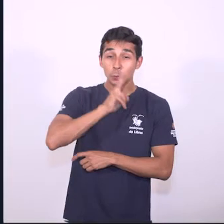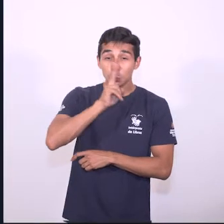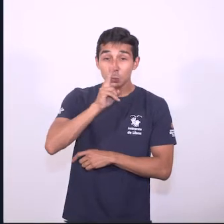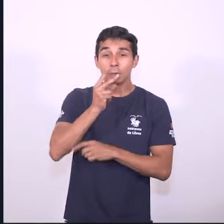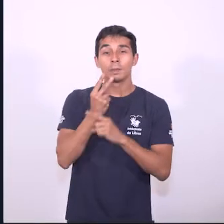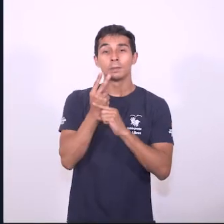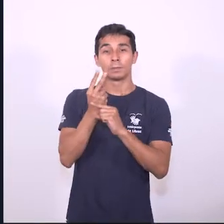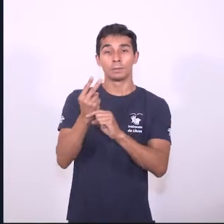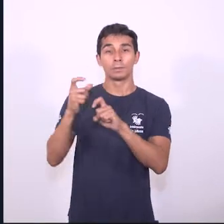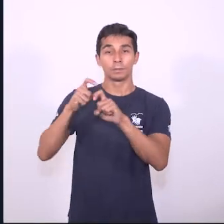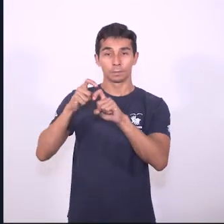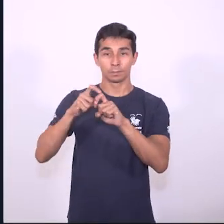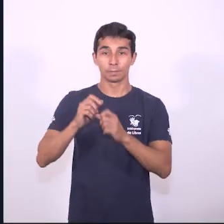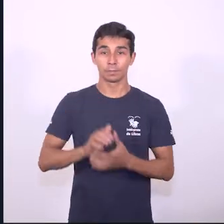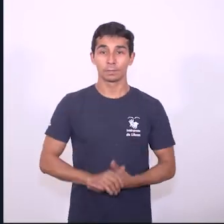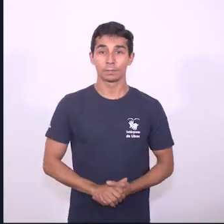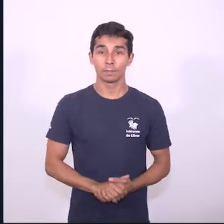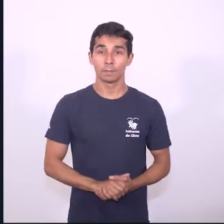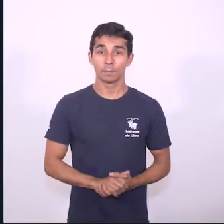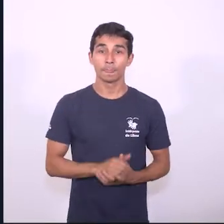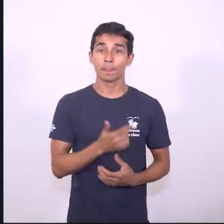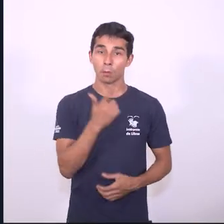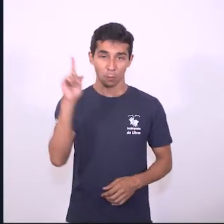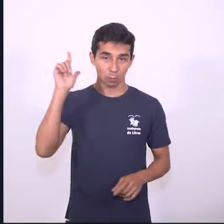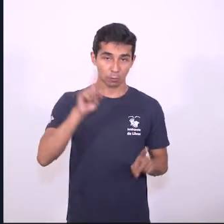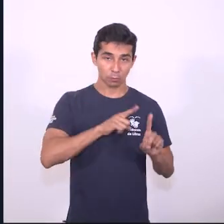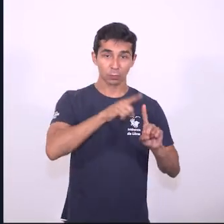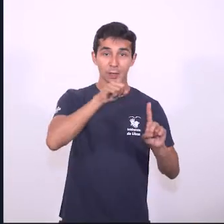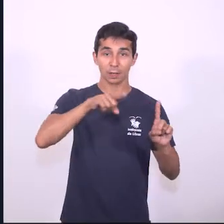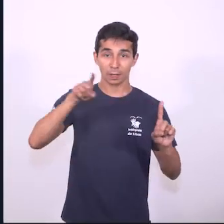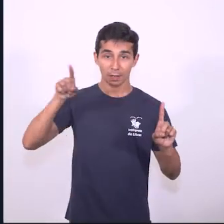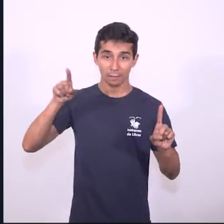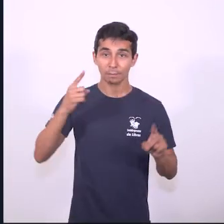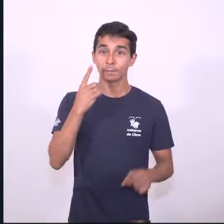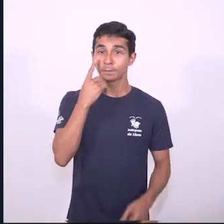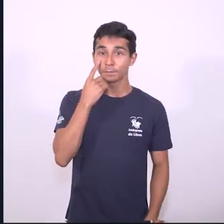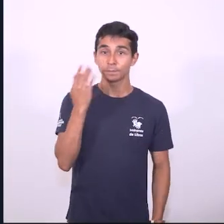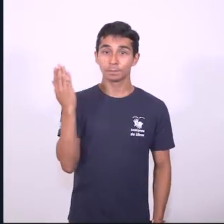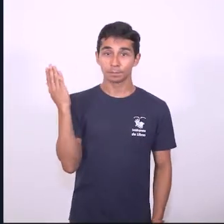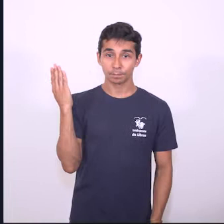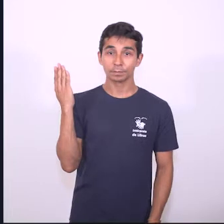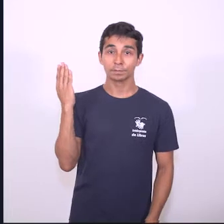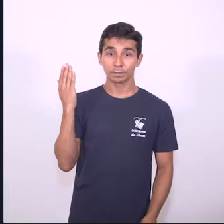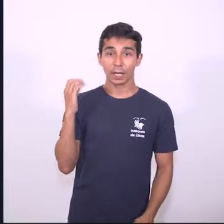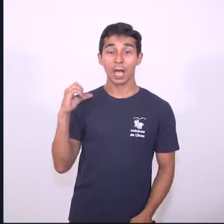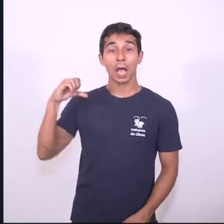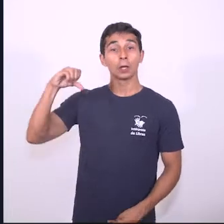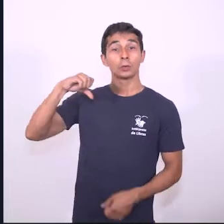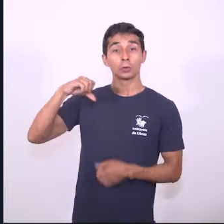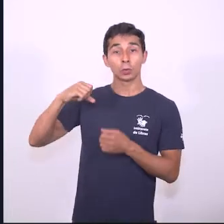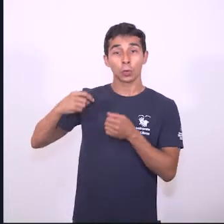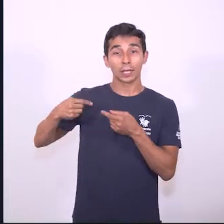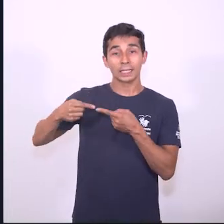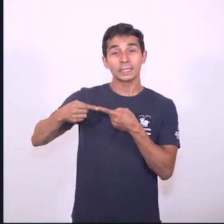próximo gráfico aí o número de casos de SRAGs na 9ª semana epidemiológica de